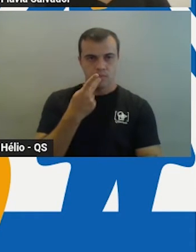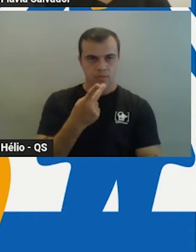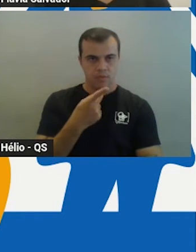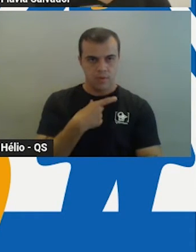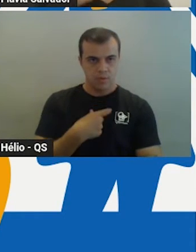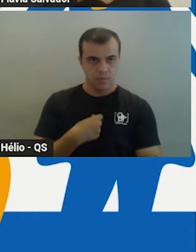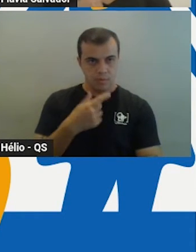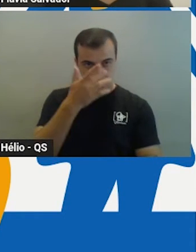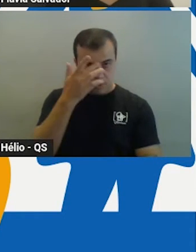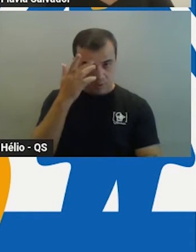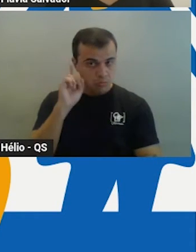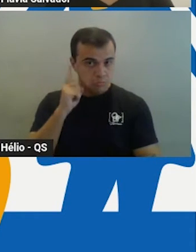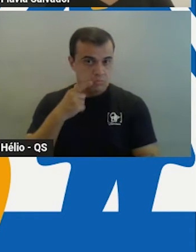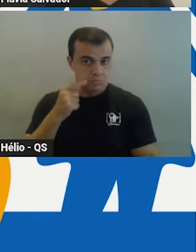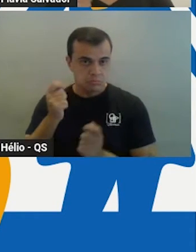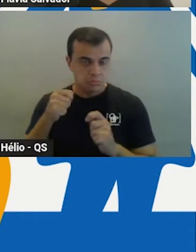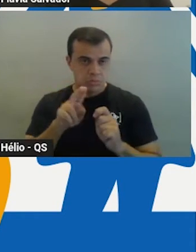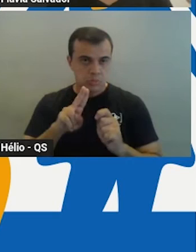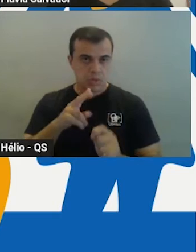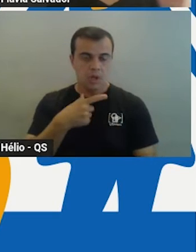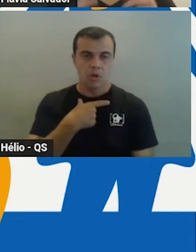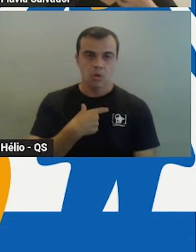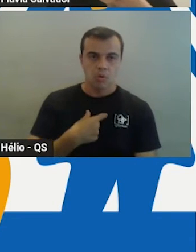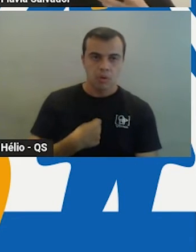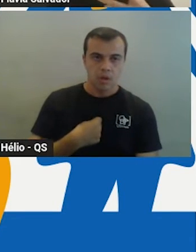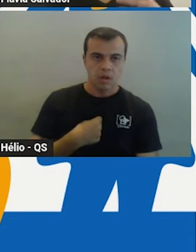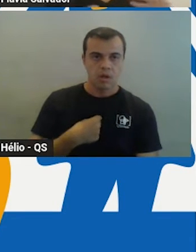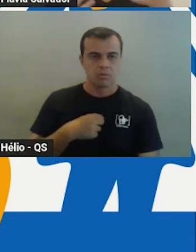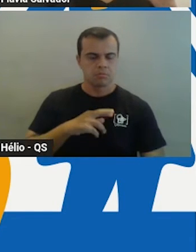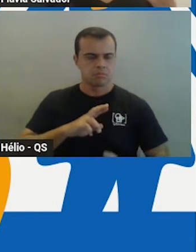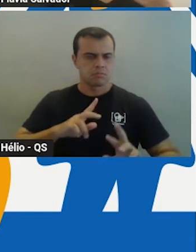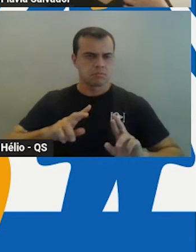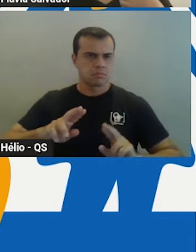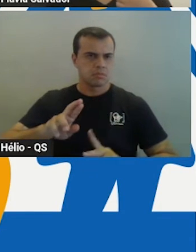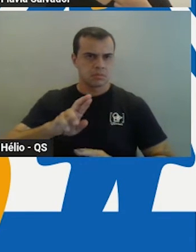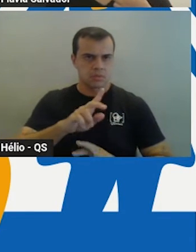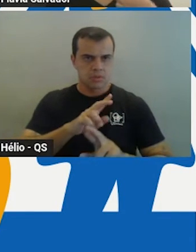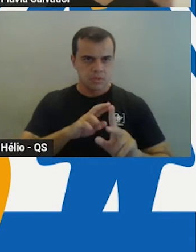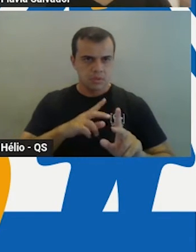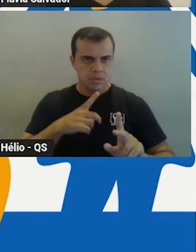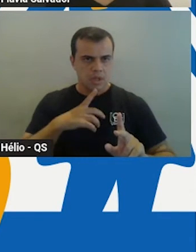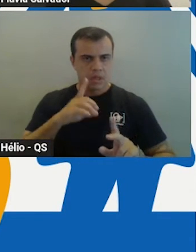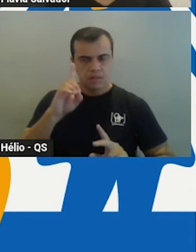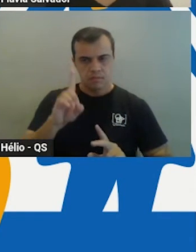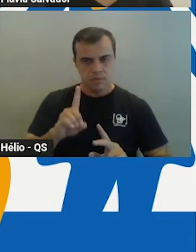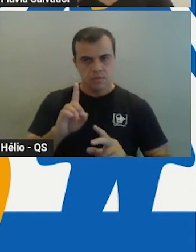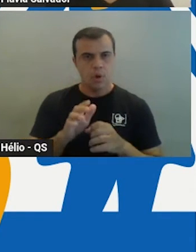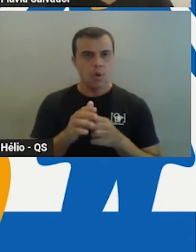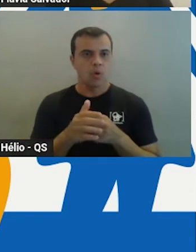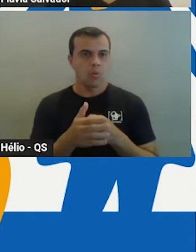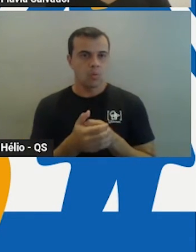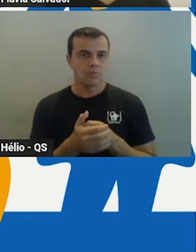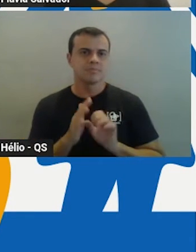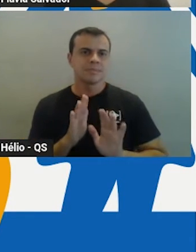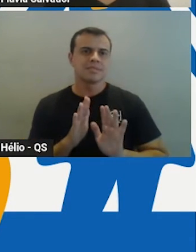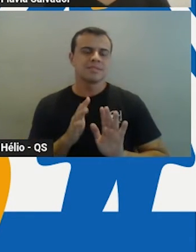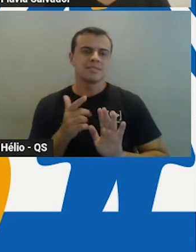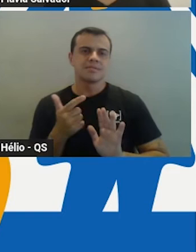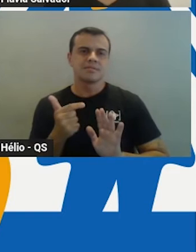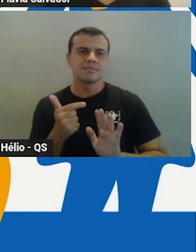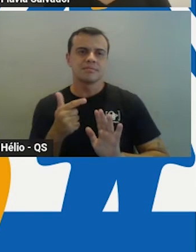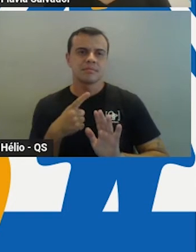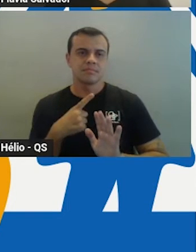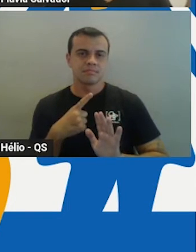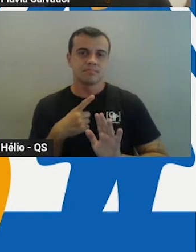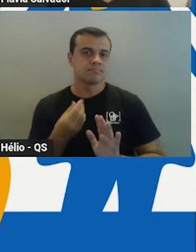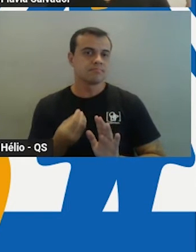pessoa surda poderia usar um cordão de girassol, que é para uma deficiência oculta. Mas e se ele não tiver com cordão?